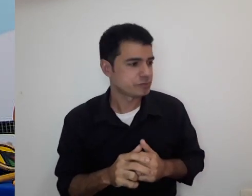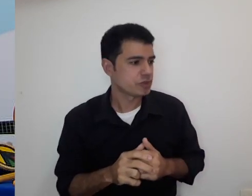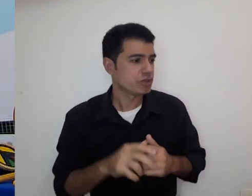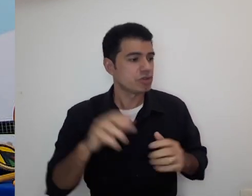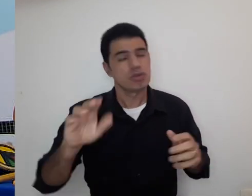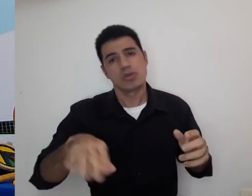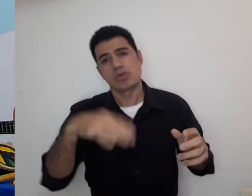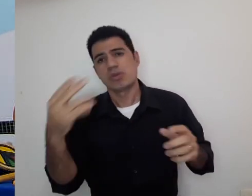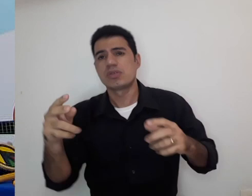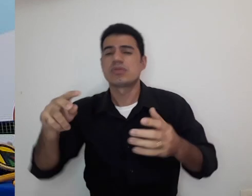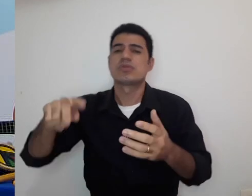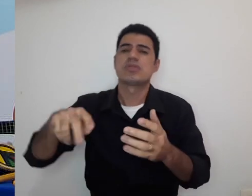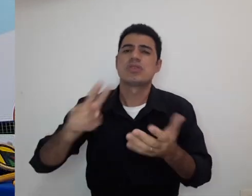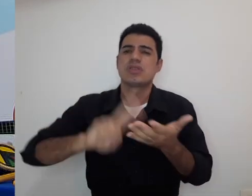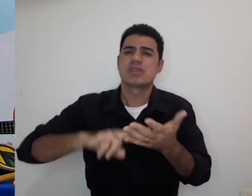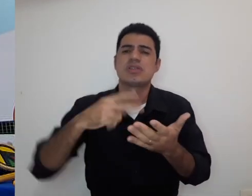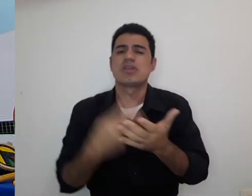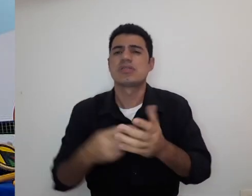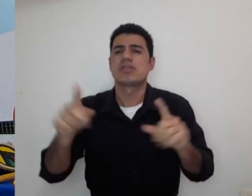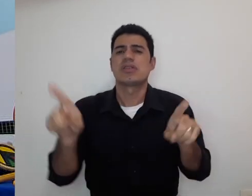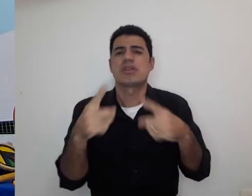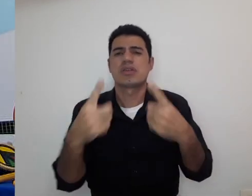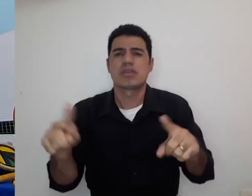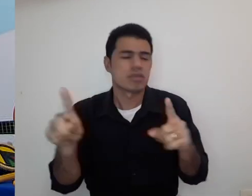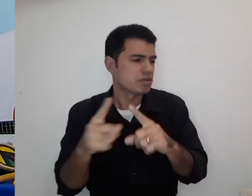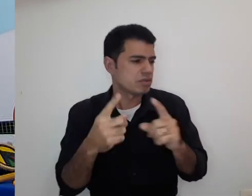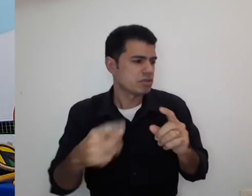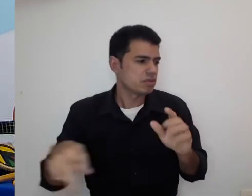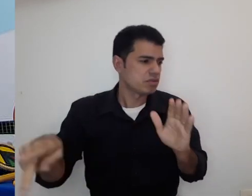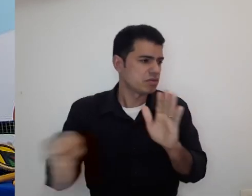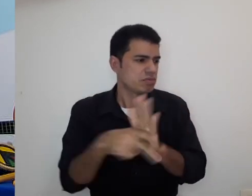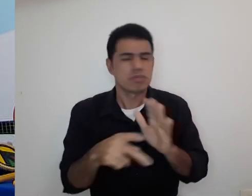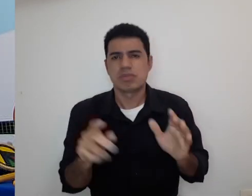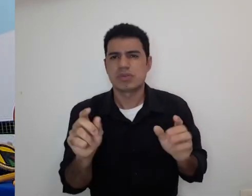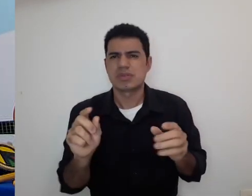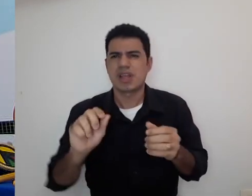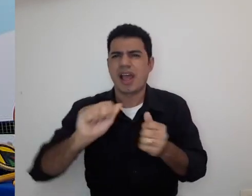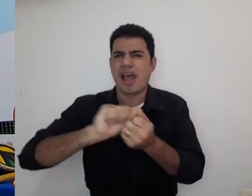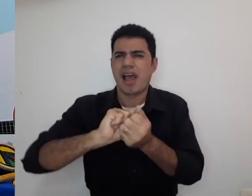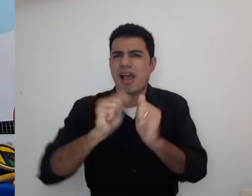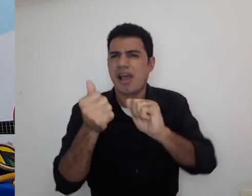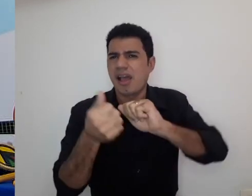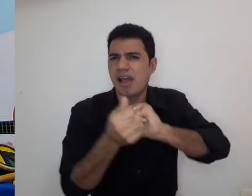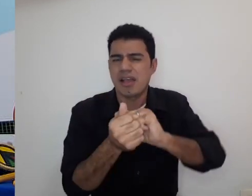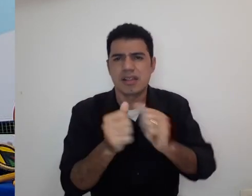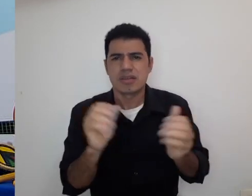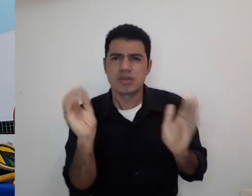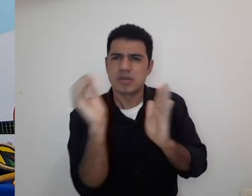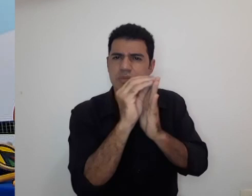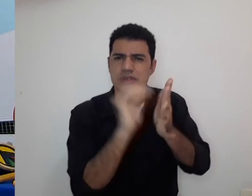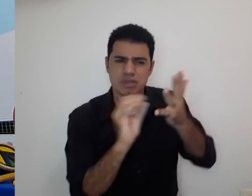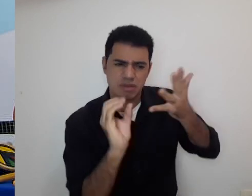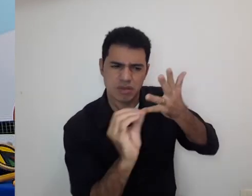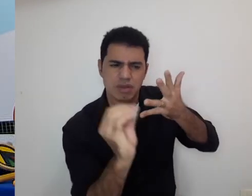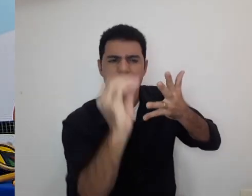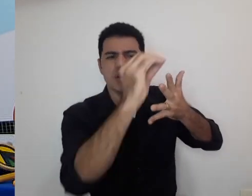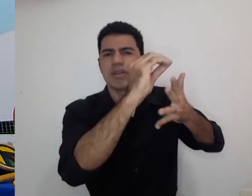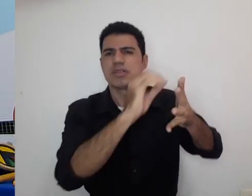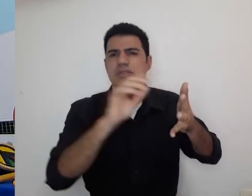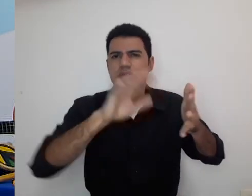aqui nós temos outra tradução que foi feita, uma adaptação para colocar as notas